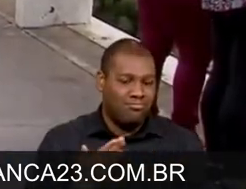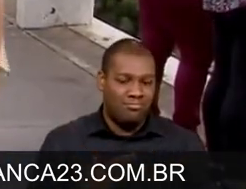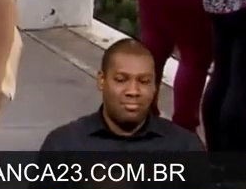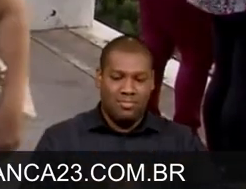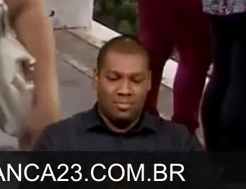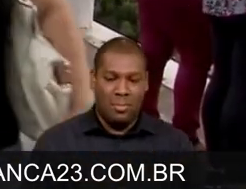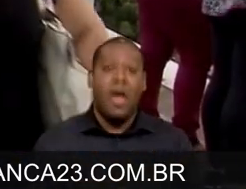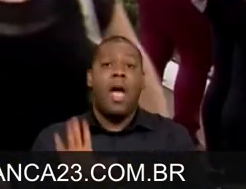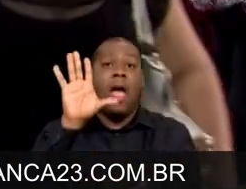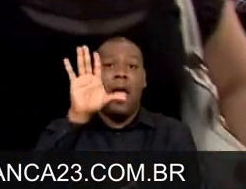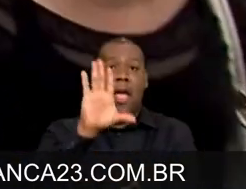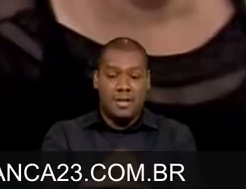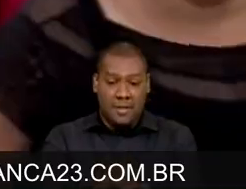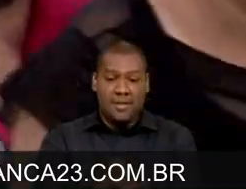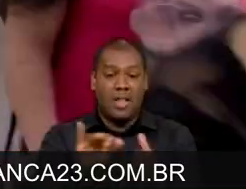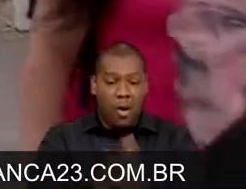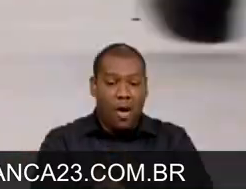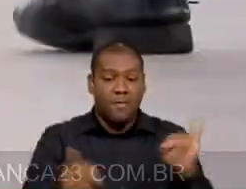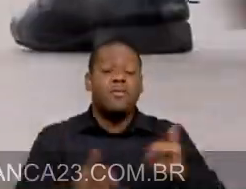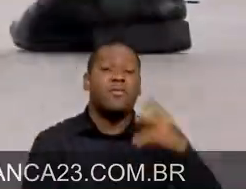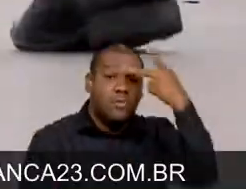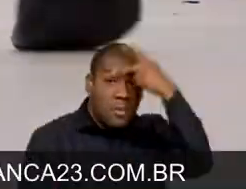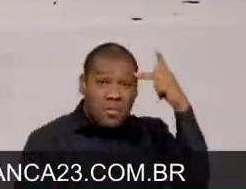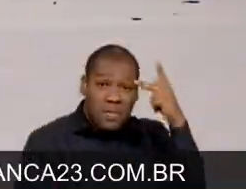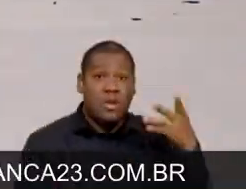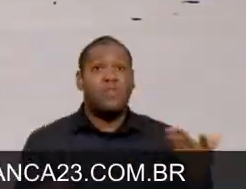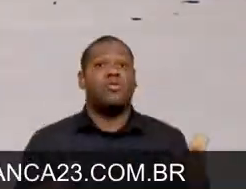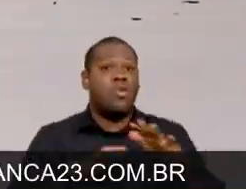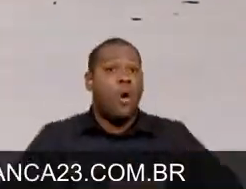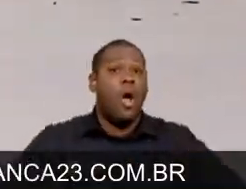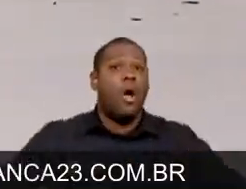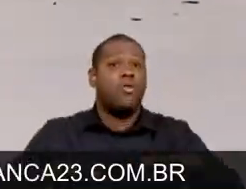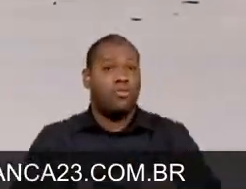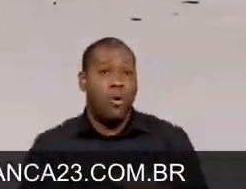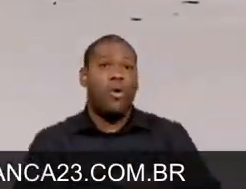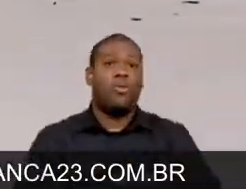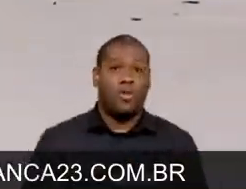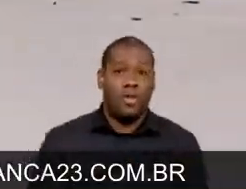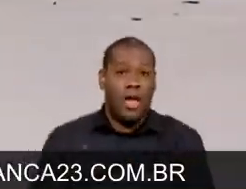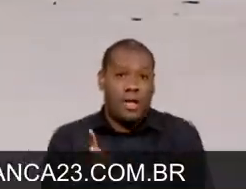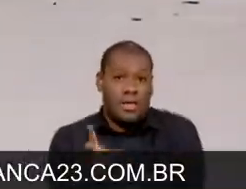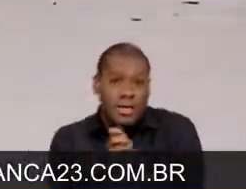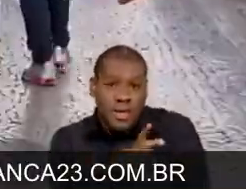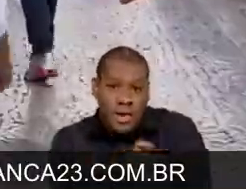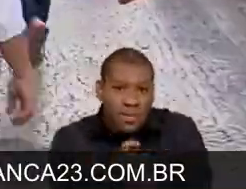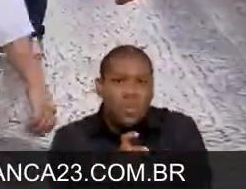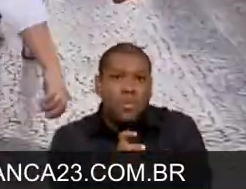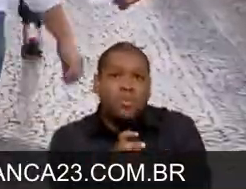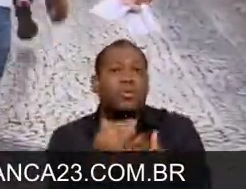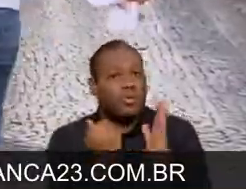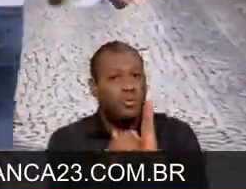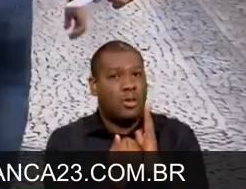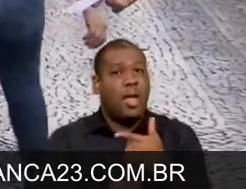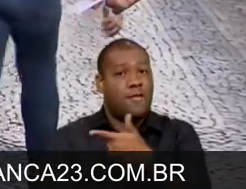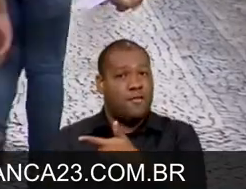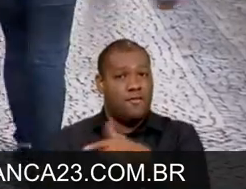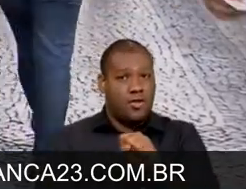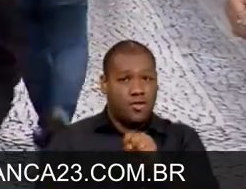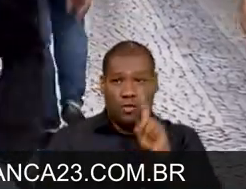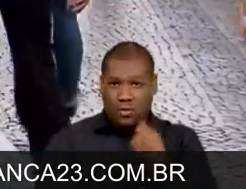com a Receita, todas as pessoas que tiveram um rendimento anual tributável superior a pouco mais de R$ 28 mil reais